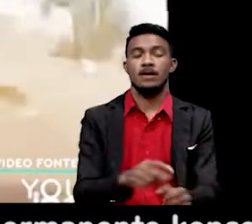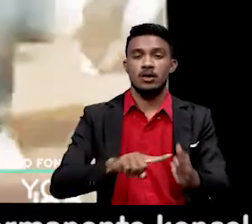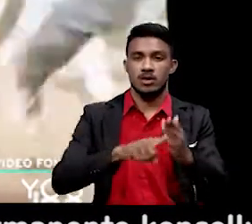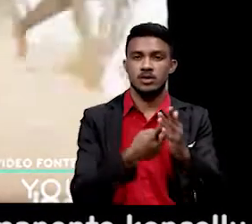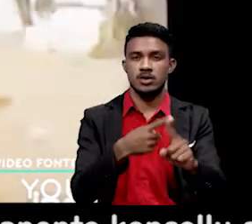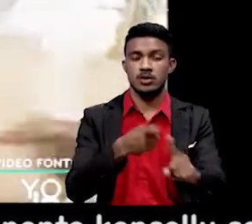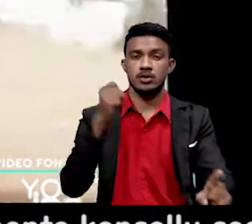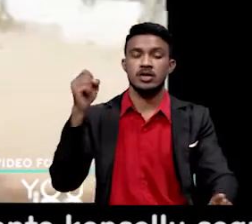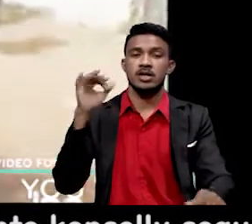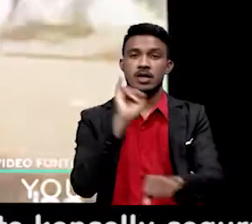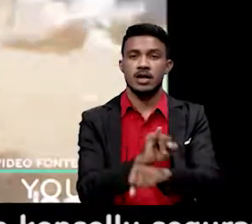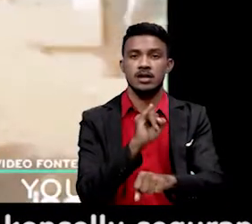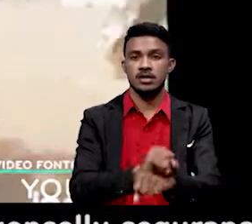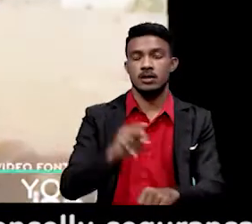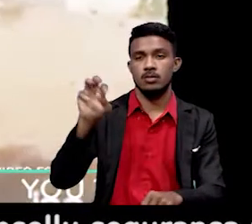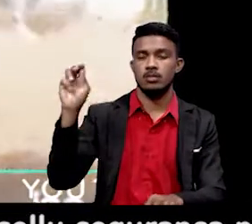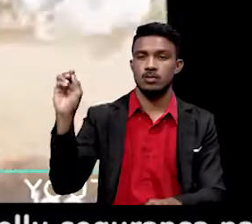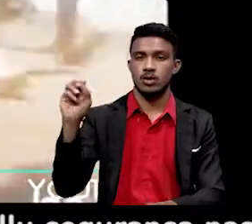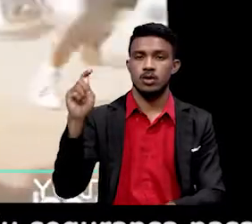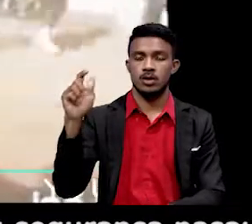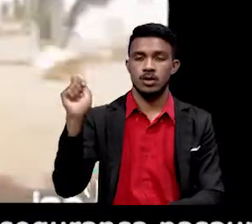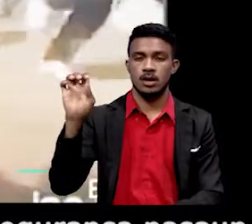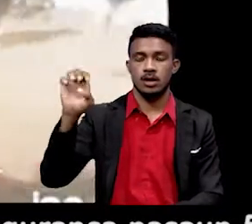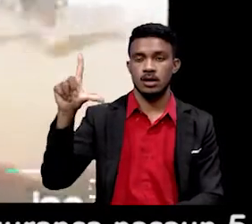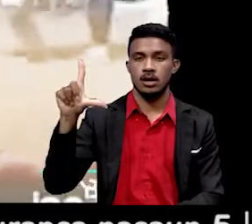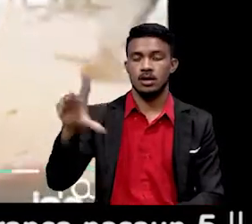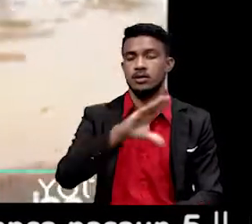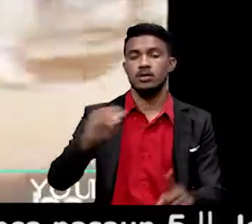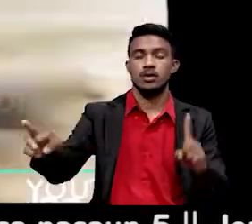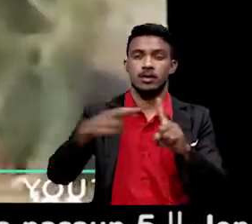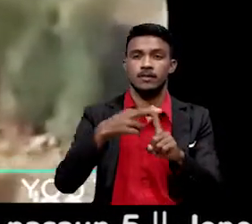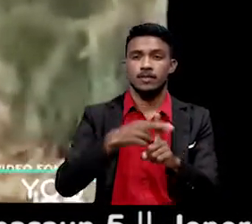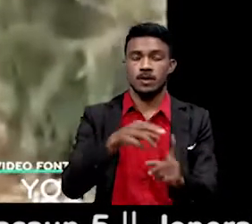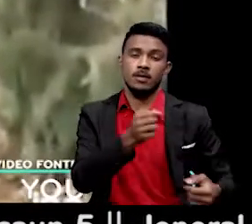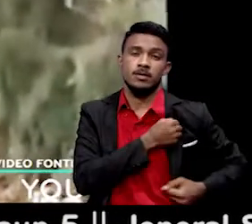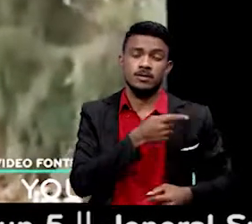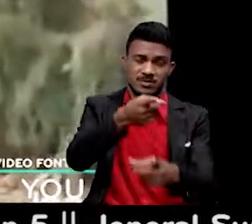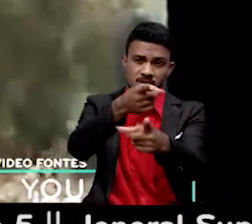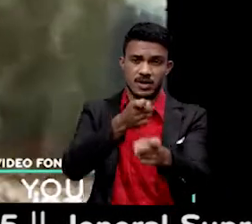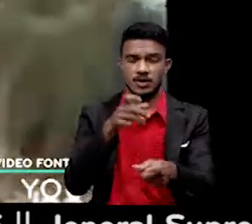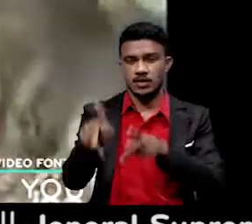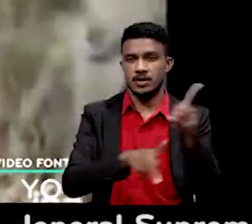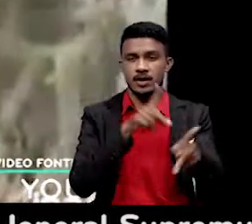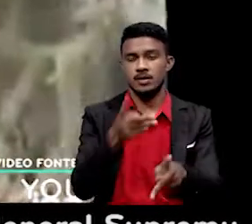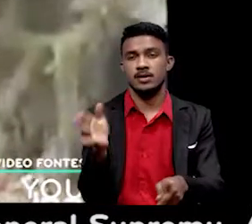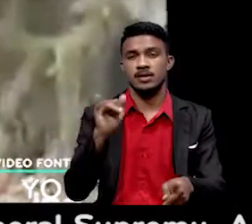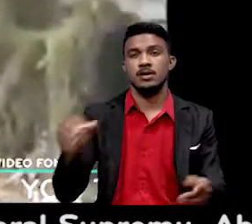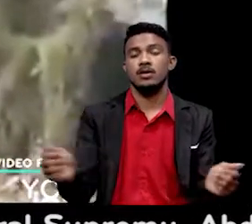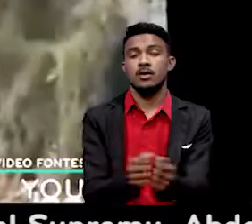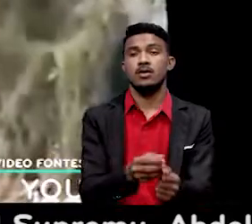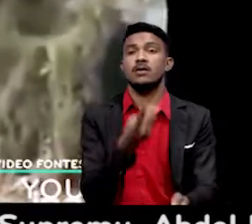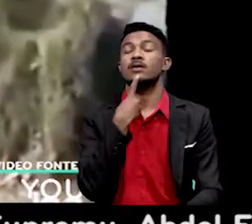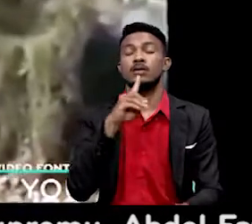igreja Motael, toi a cemitério Santa Cruz, a foi militar Indonésia, tiro a sur manifestante Sira, o determinação